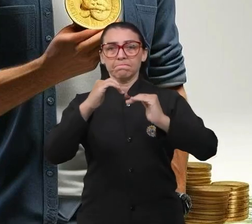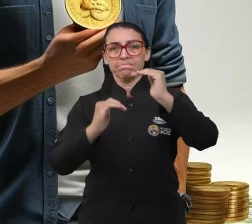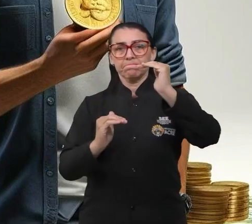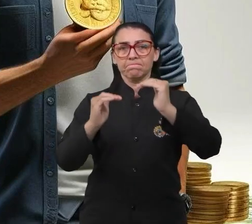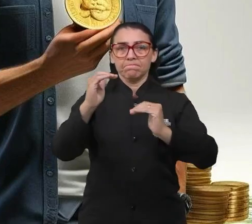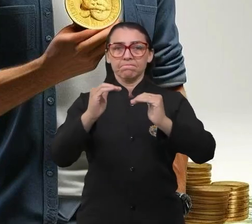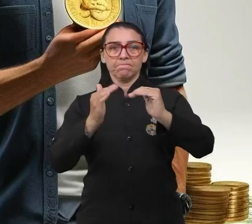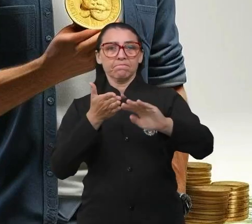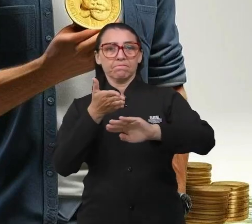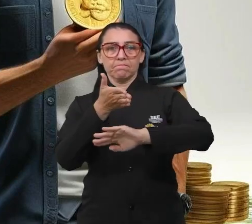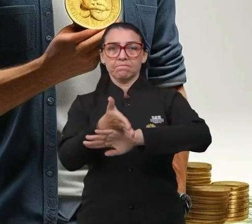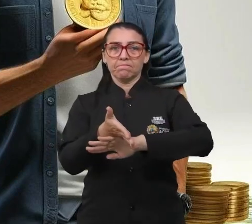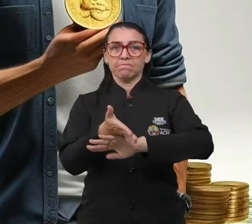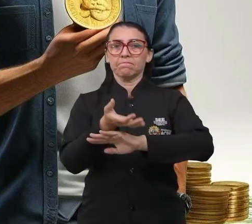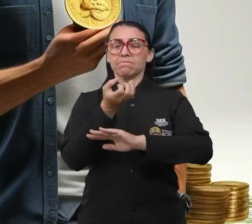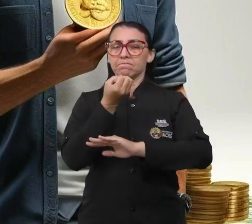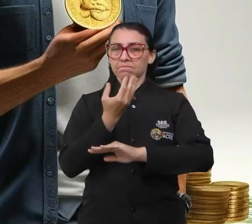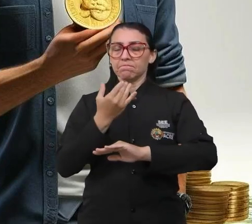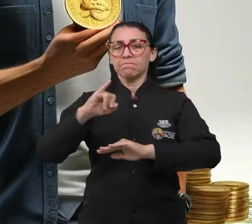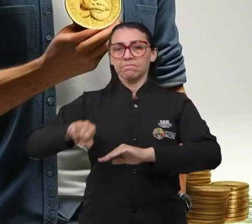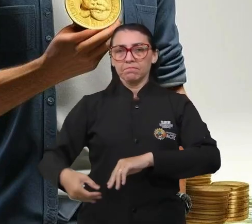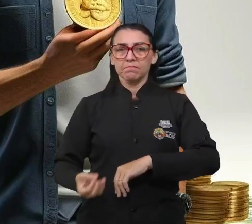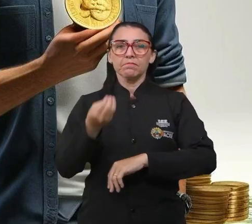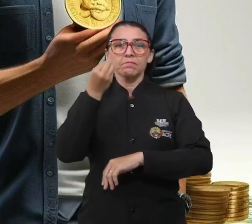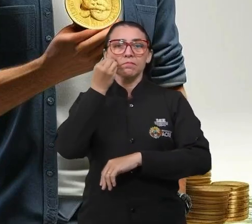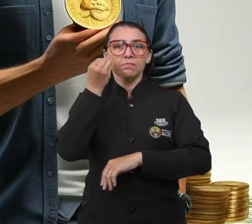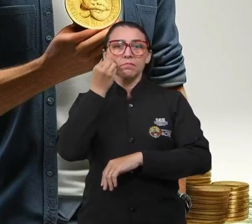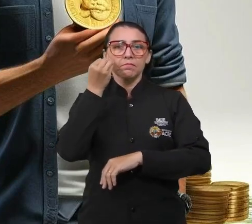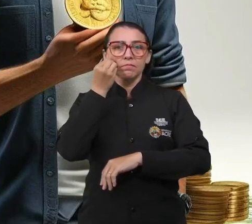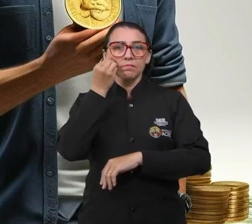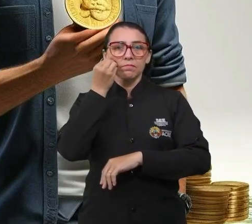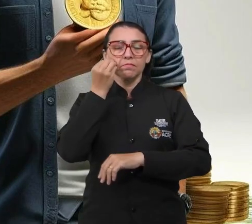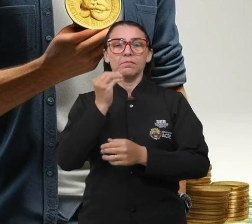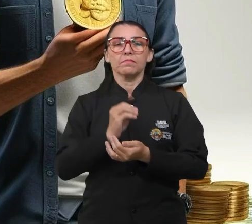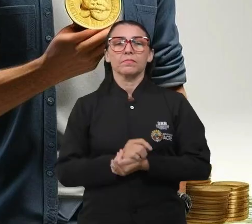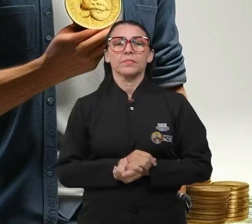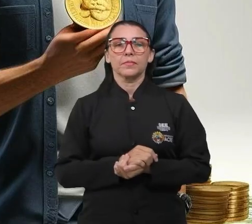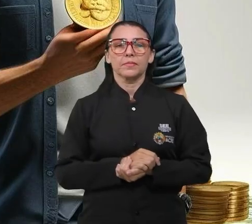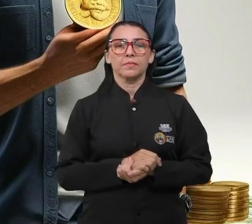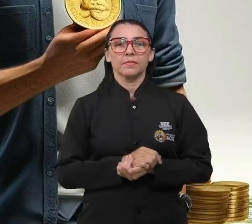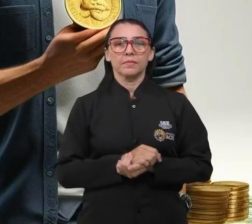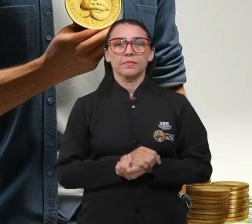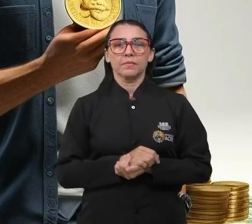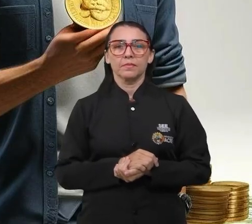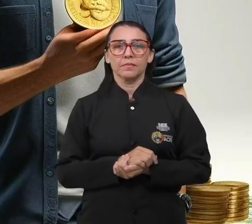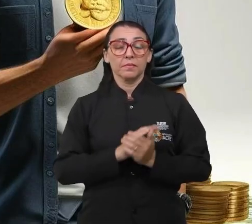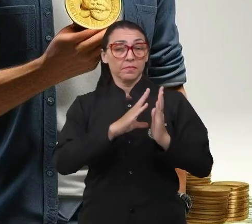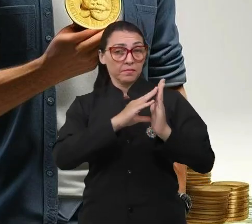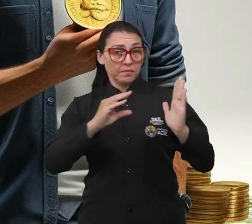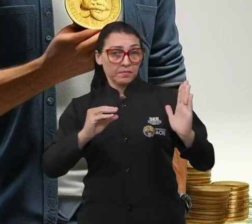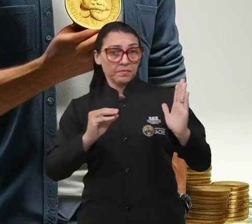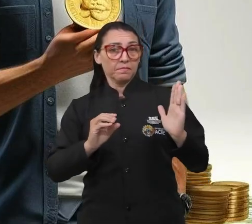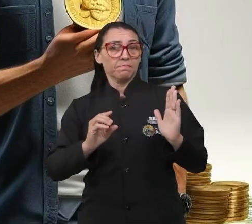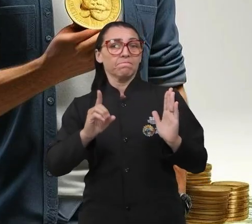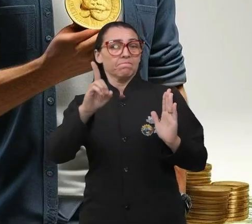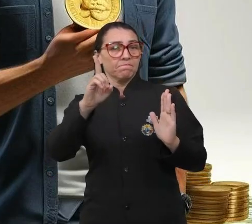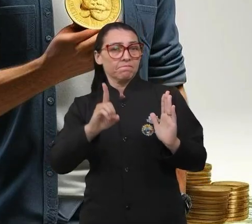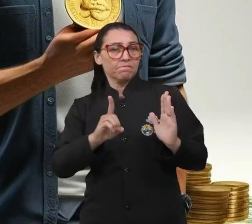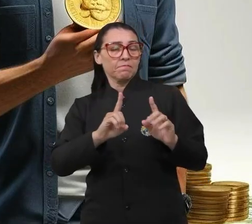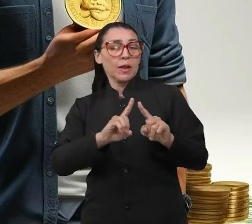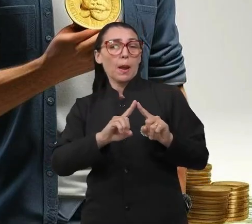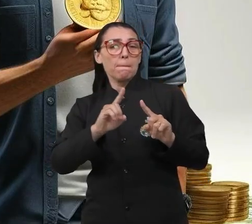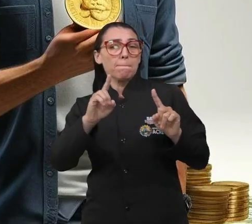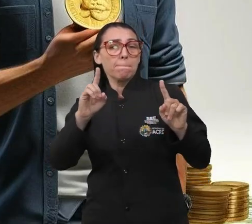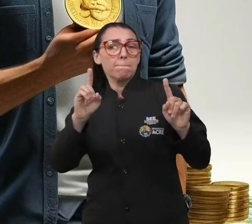o desequilíbrio no acesso aos bens e oportunidades, sendo o quê?